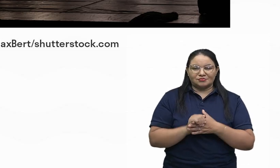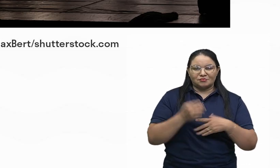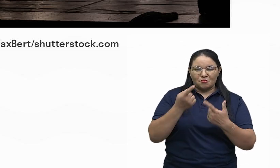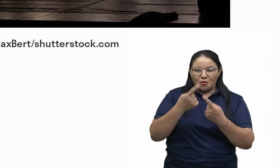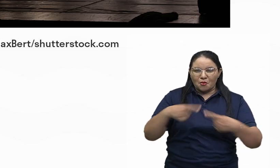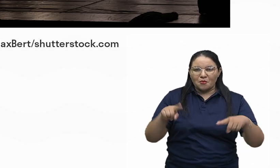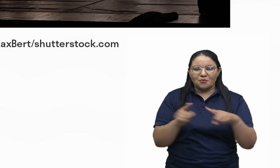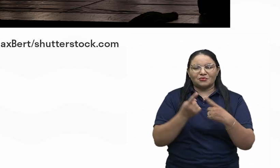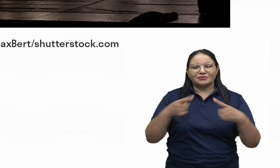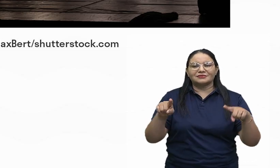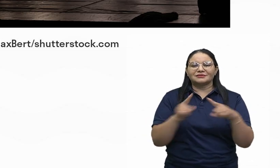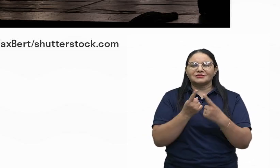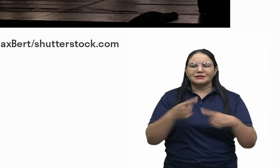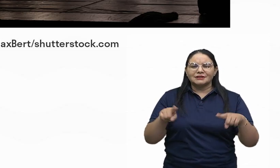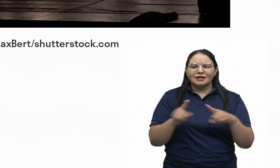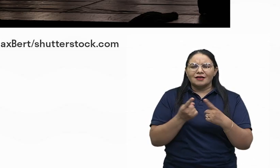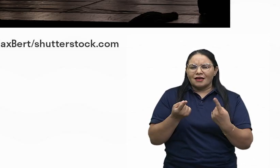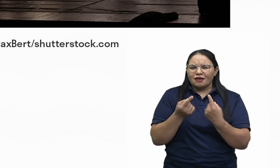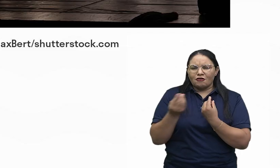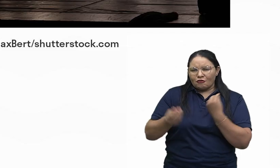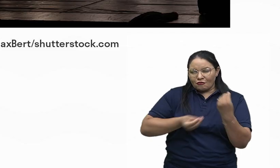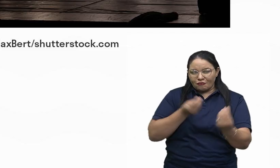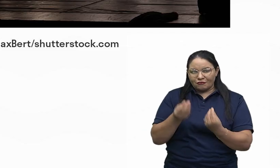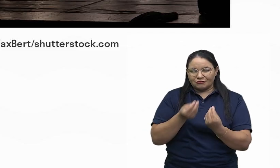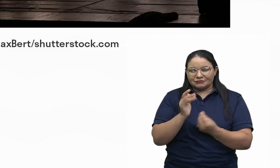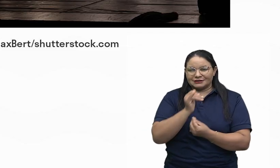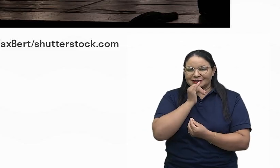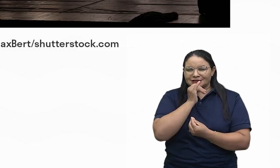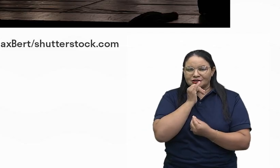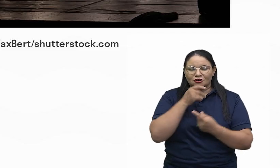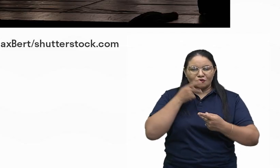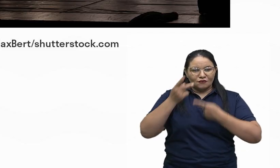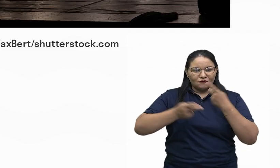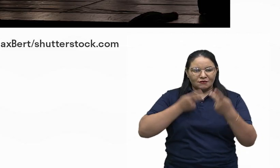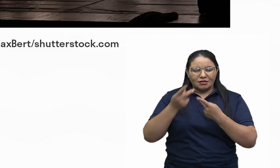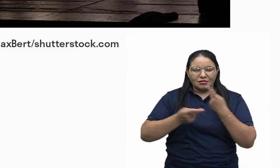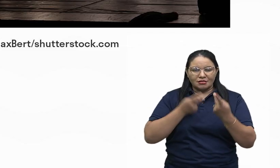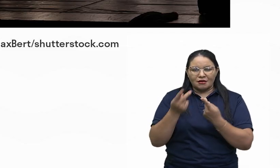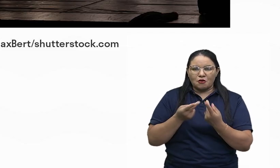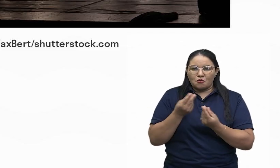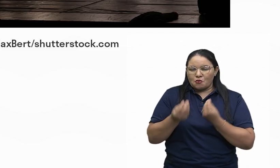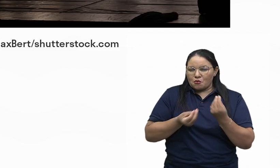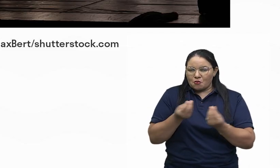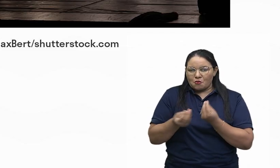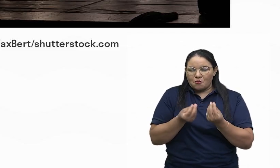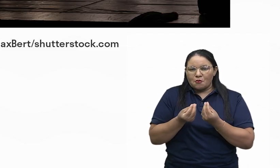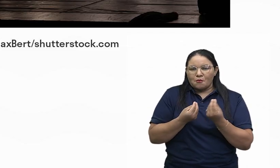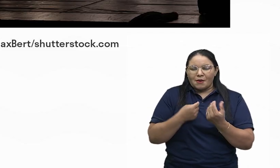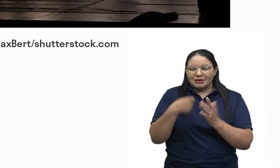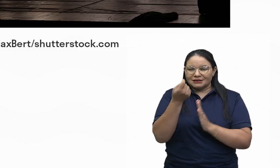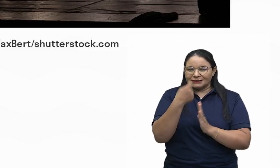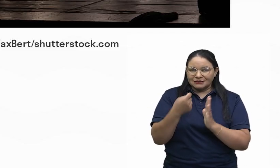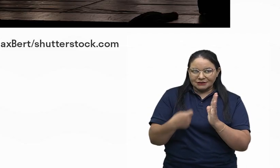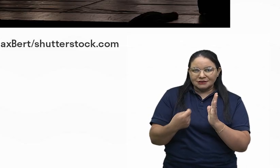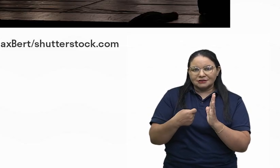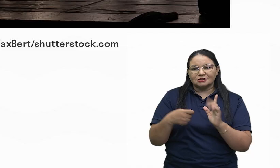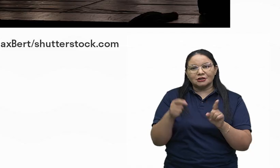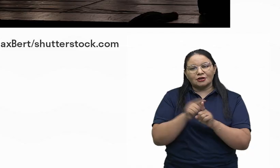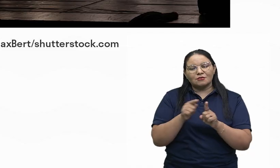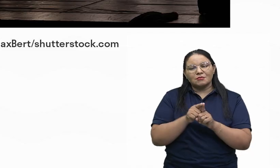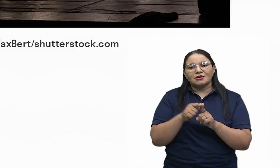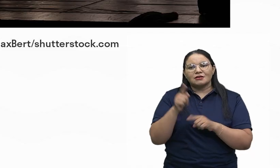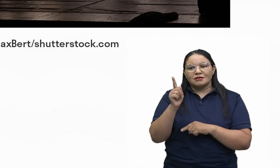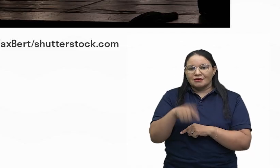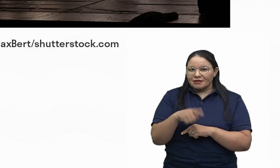escrita universal. Mas quando falamos dessa forma de escrita, vamos perceber que não é só na